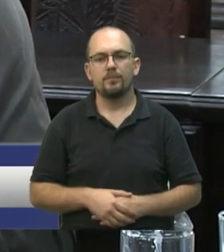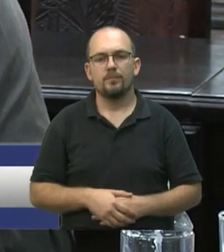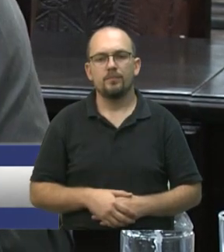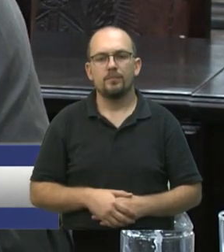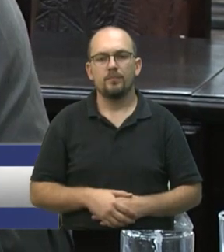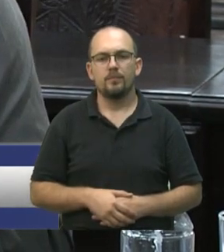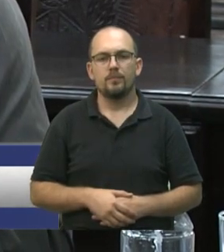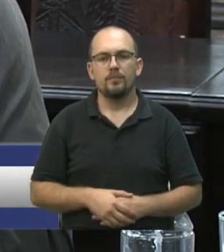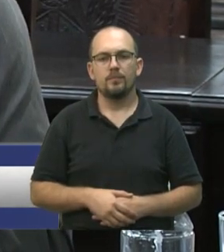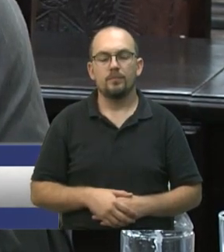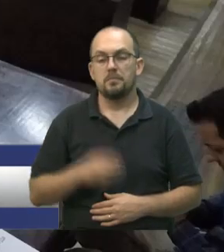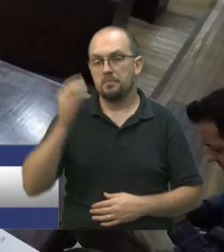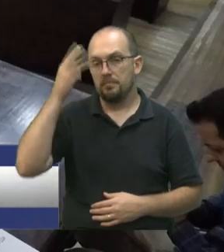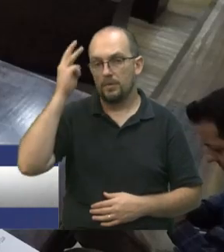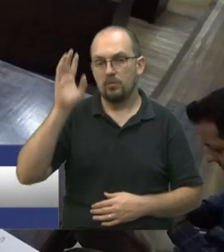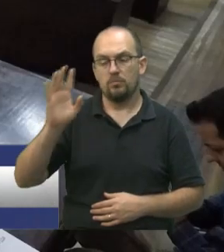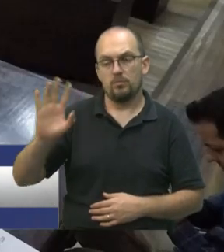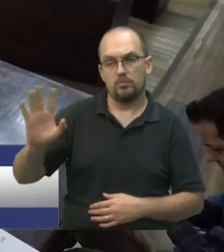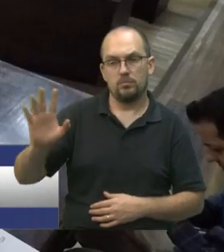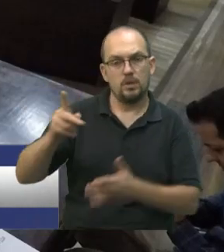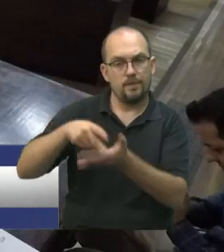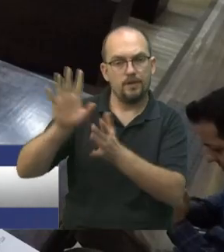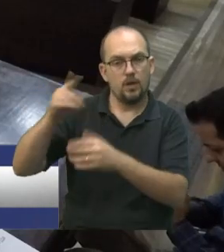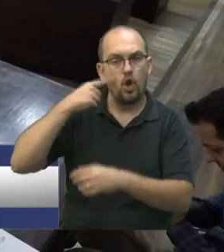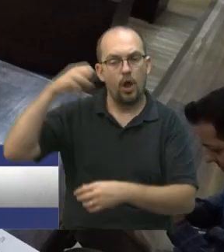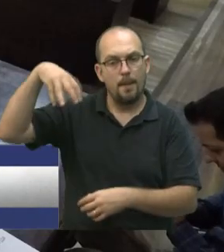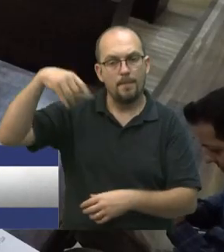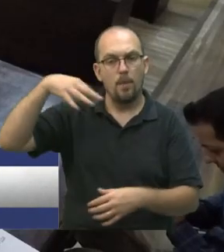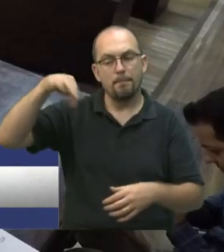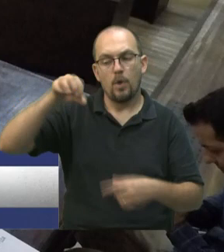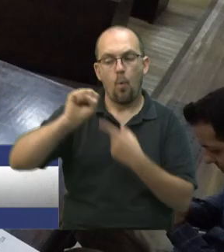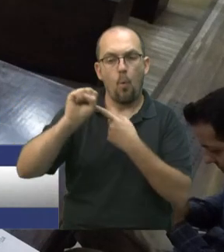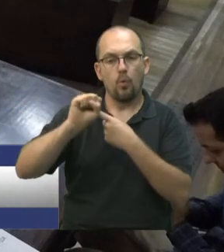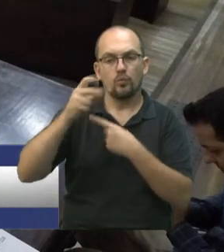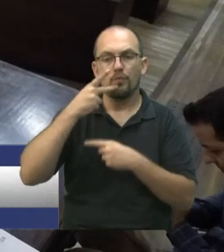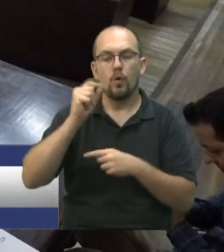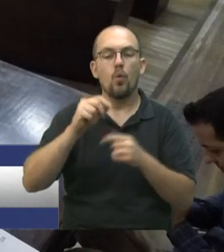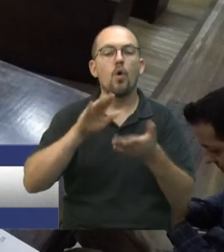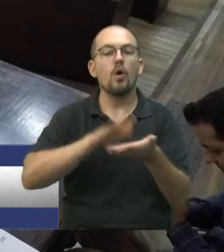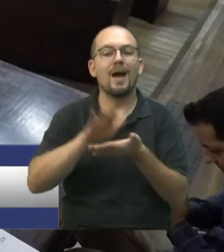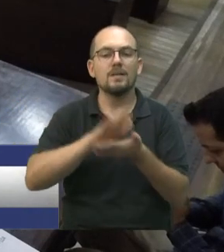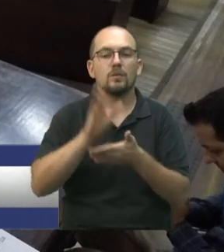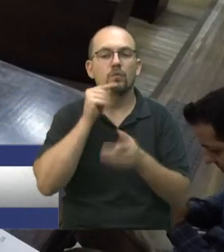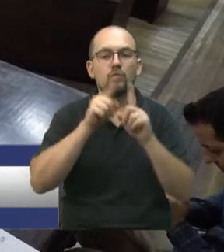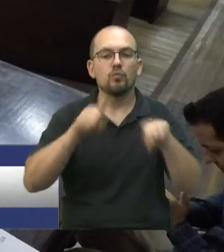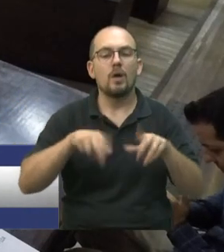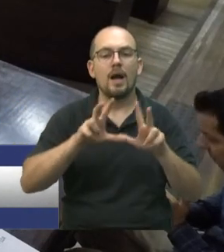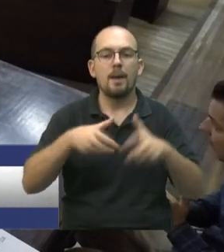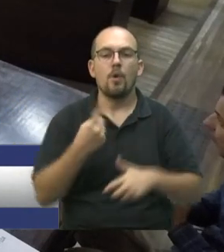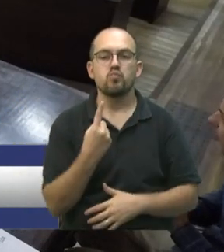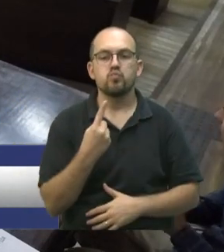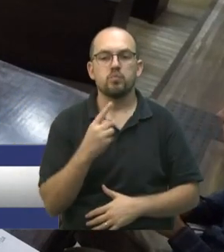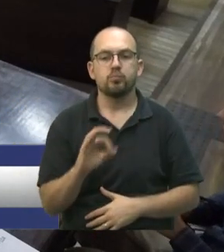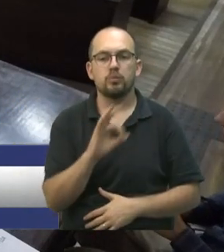Não, na verdade, vereador Lampião, se você pegar a página 8, a despesa com o pessoal da Câmara é de 1%. É a mesma